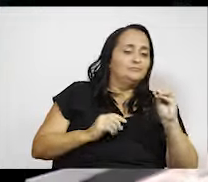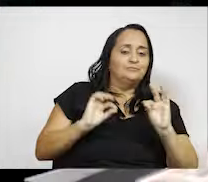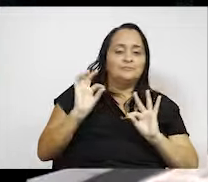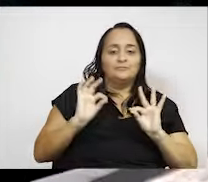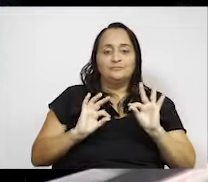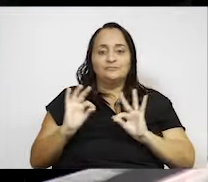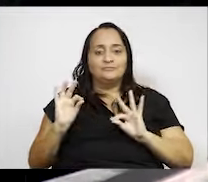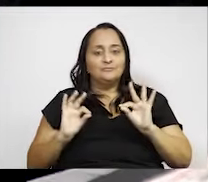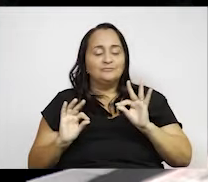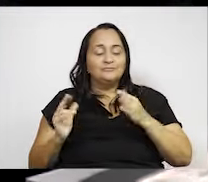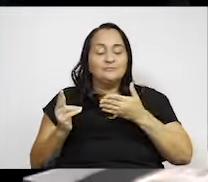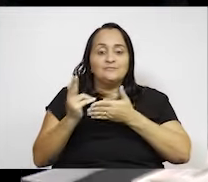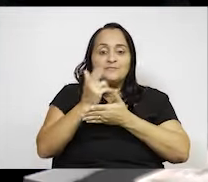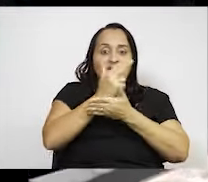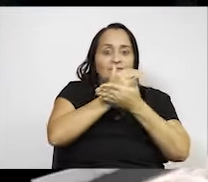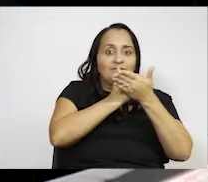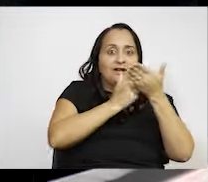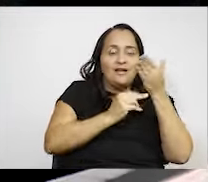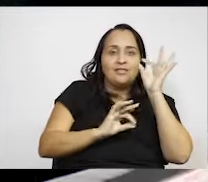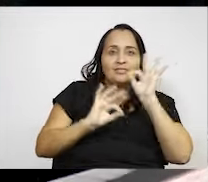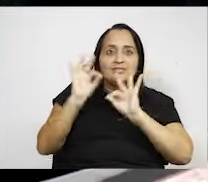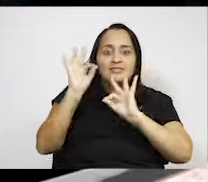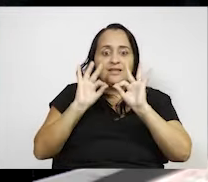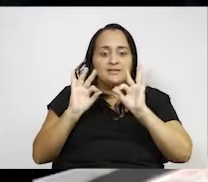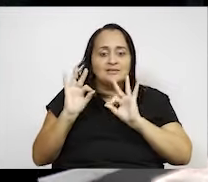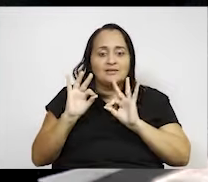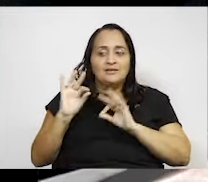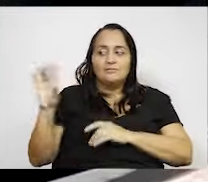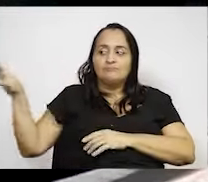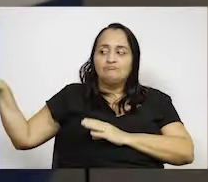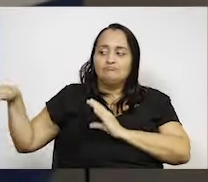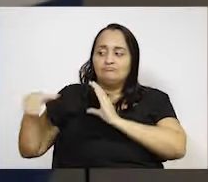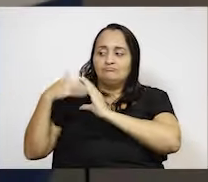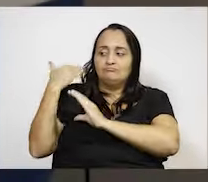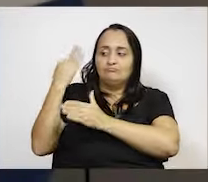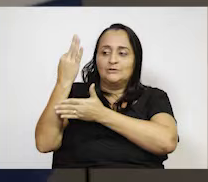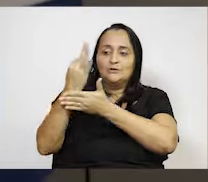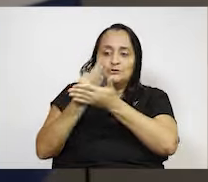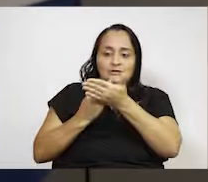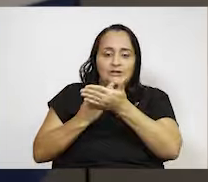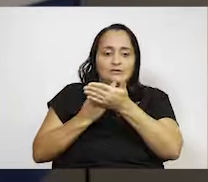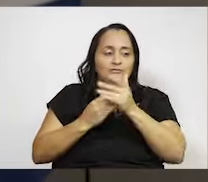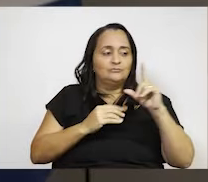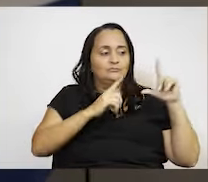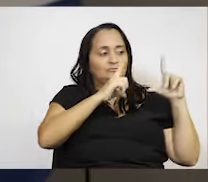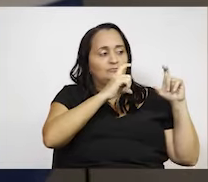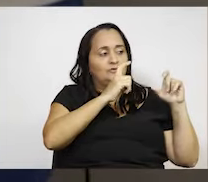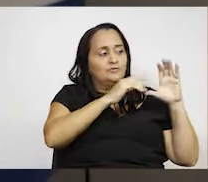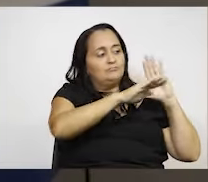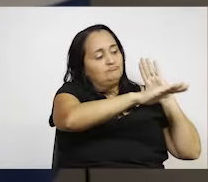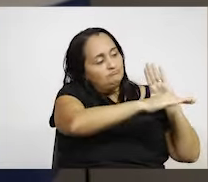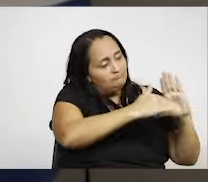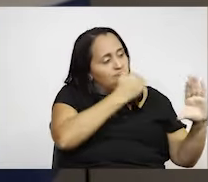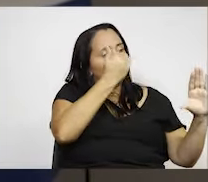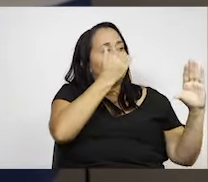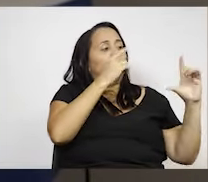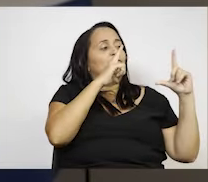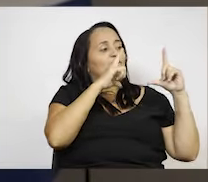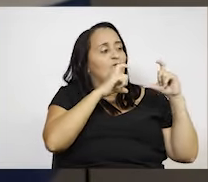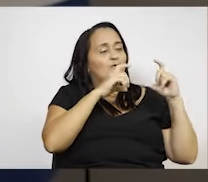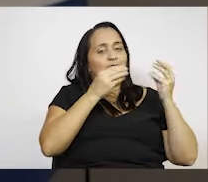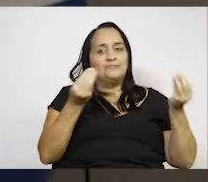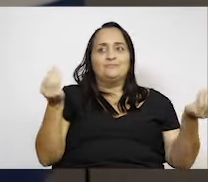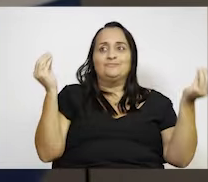editor, chega um diagramador e vão desenhando o jornal aqui. O repórter manda o texto, o fotógrafo manda a